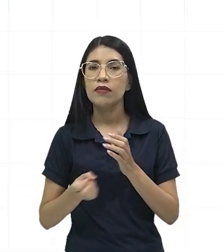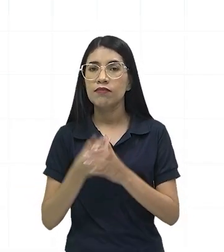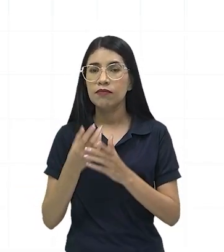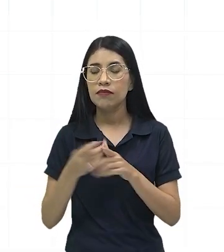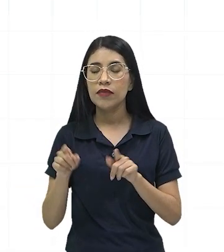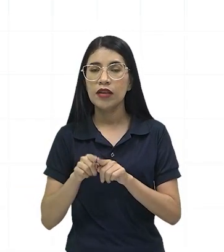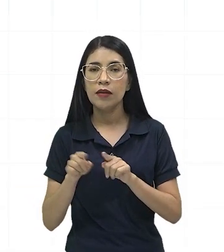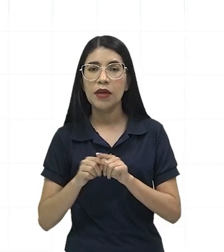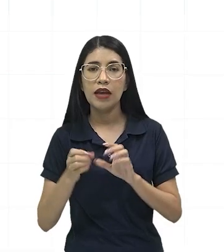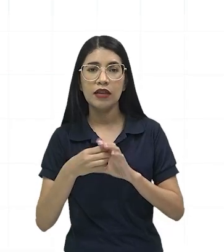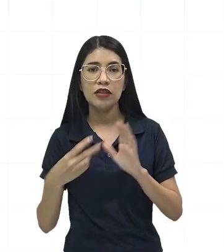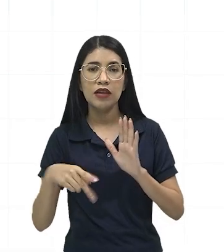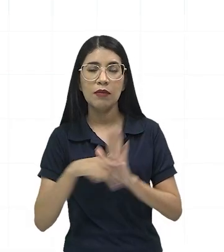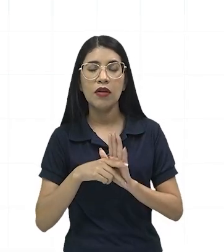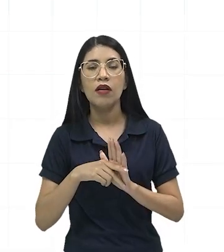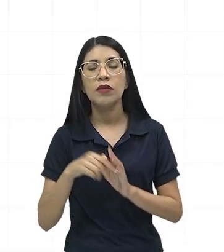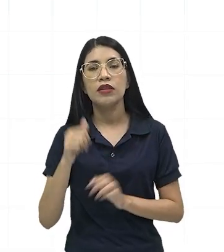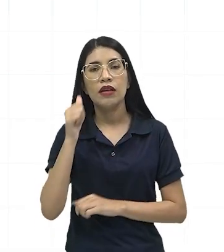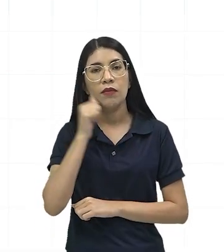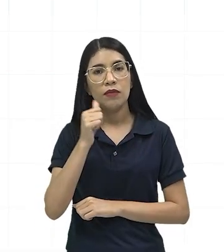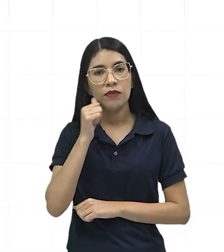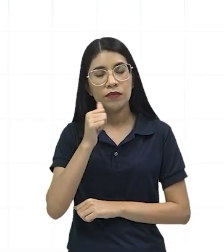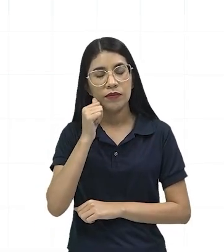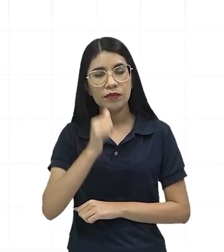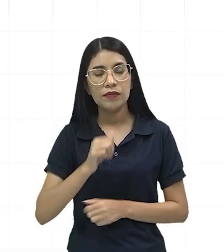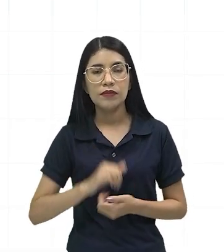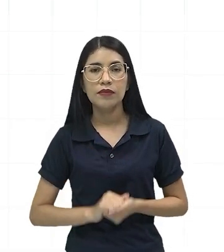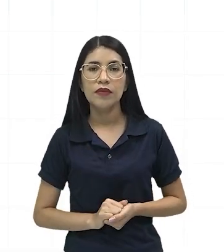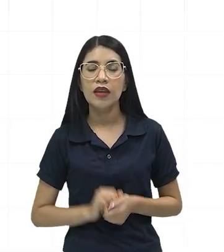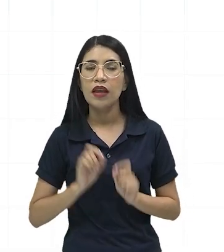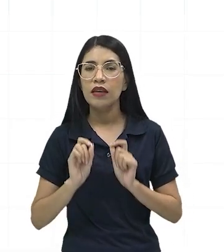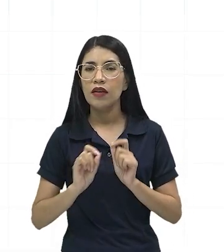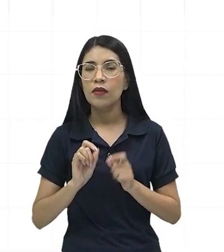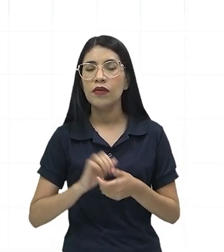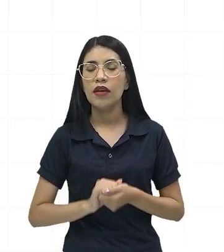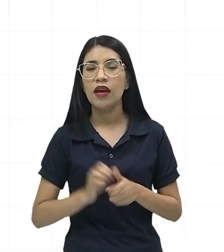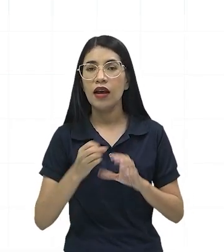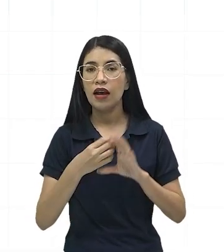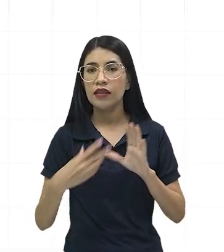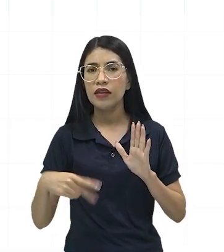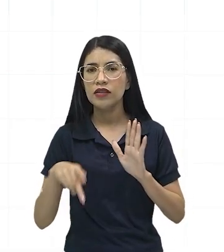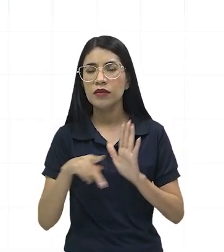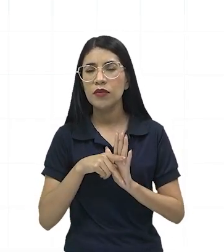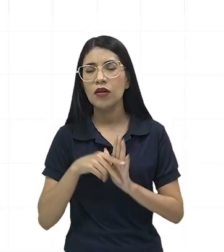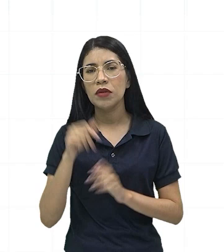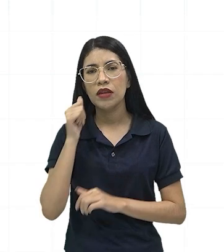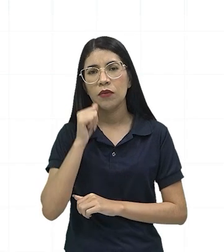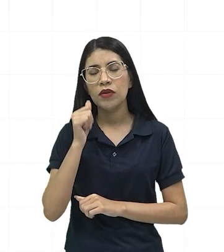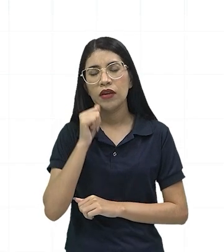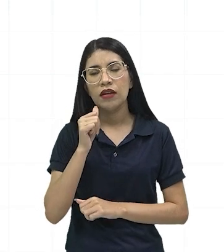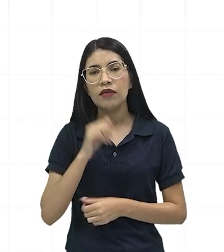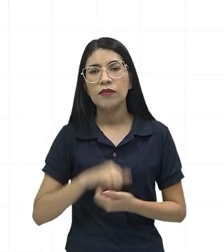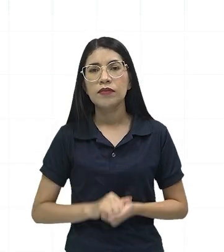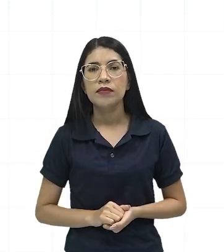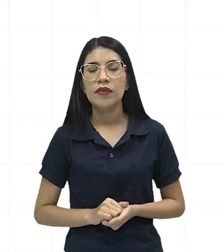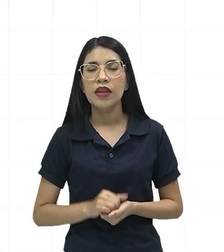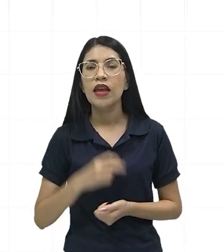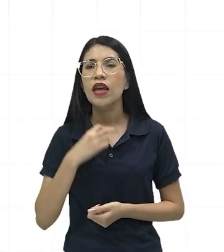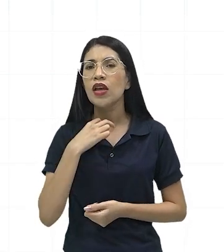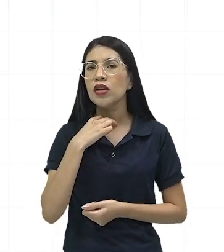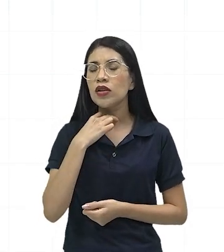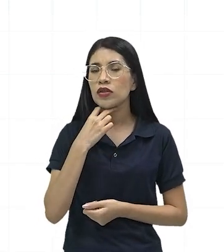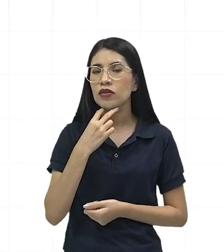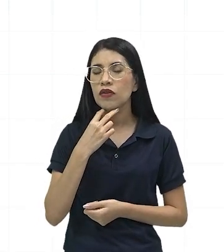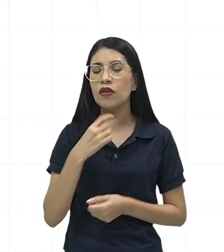desenvolvimento dos caracteres sexuais secundários femininos, que são as características da mulher, né?